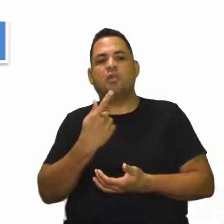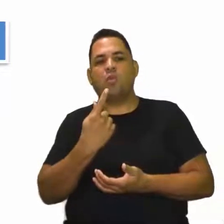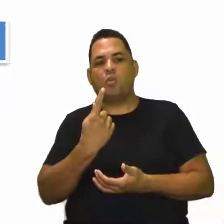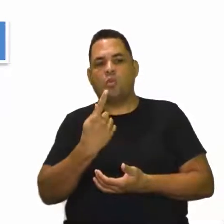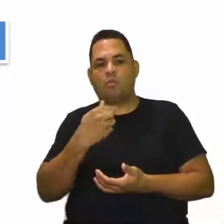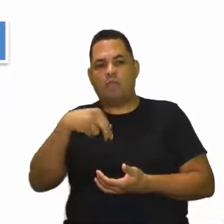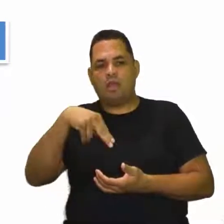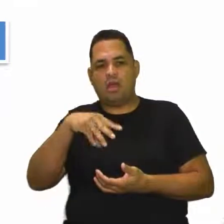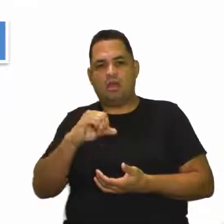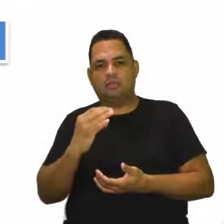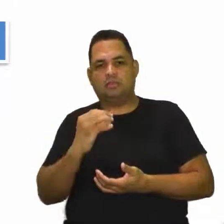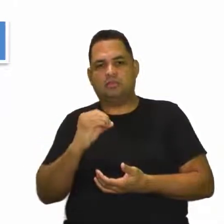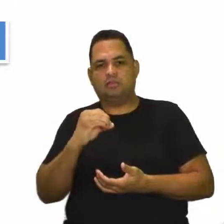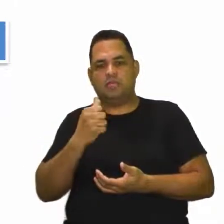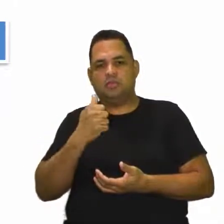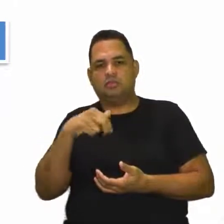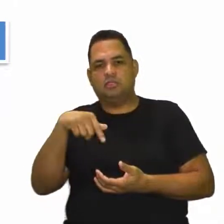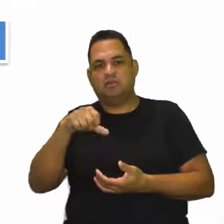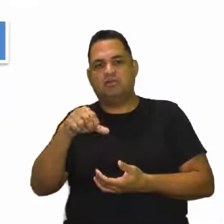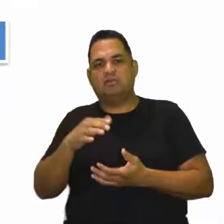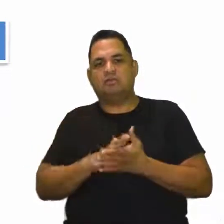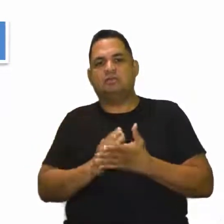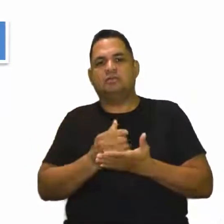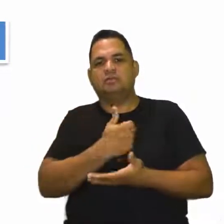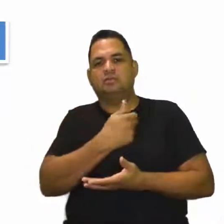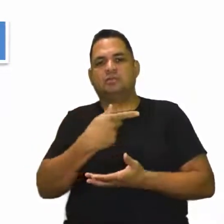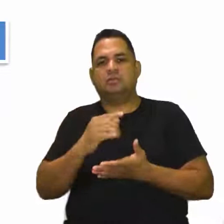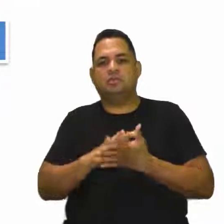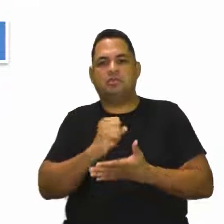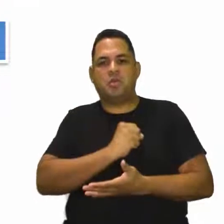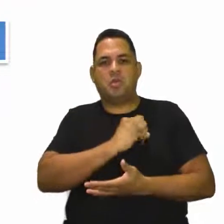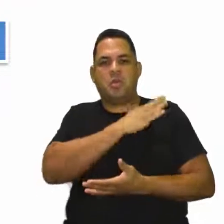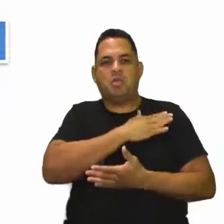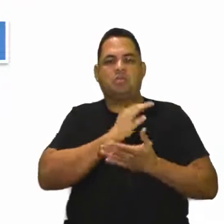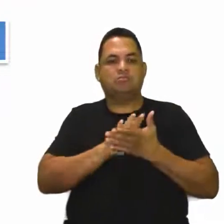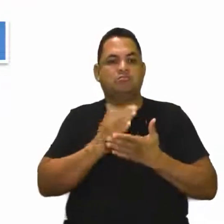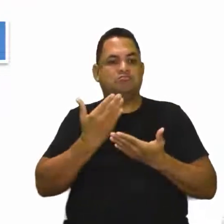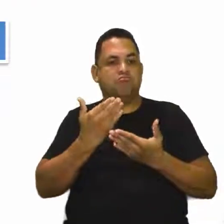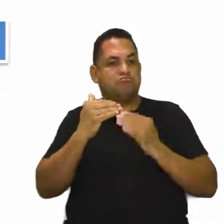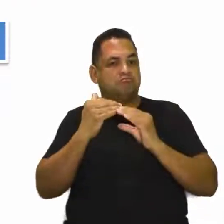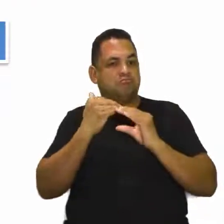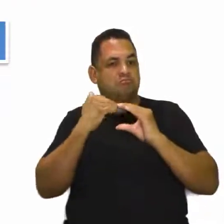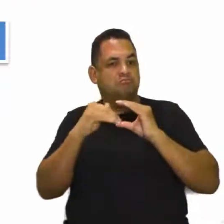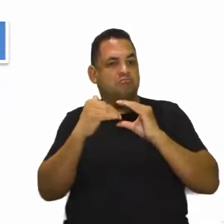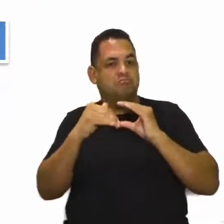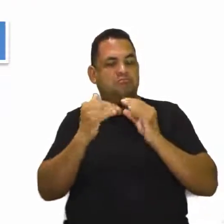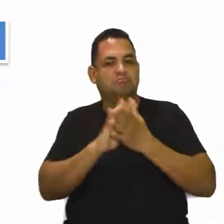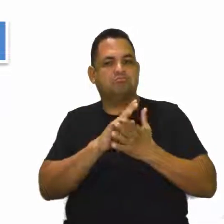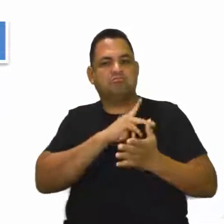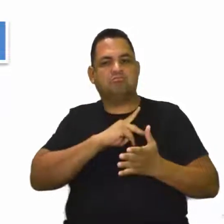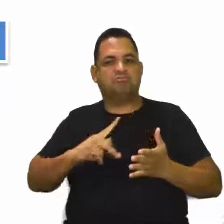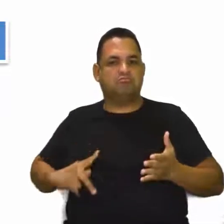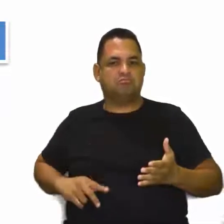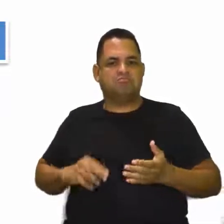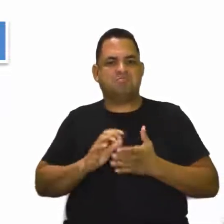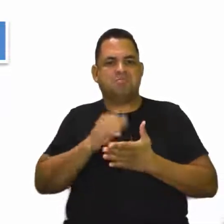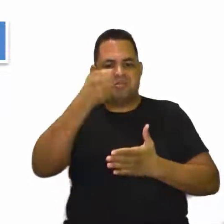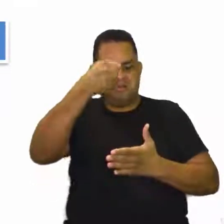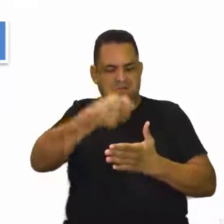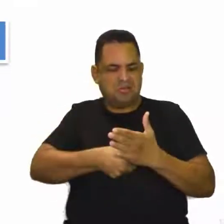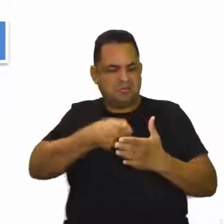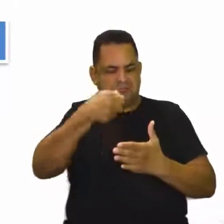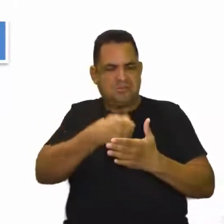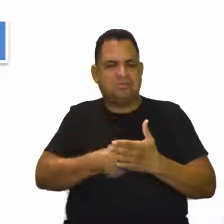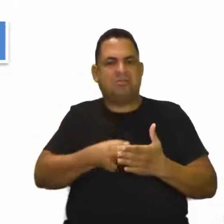92, 13 generais enviaram ao presidente uma carta manifesto exigindo a convocação de novas